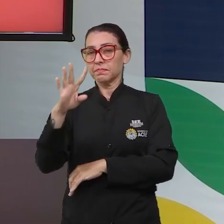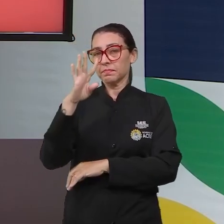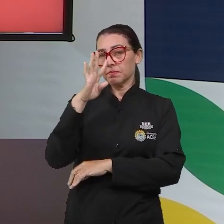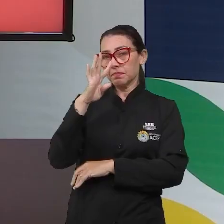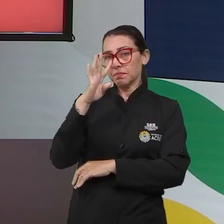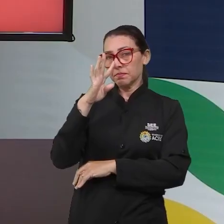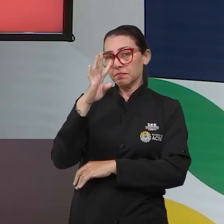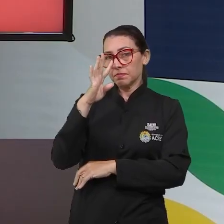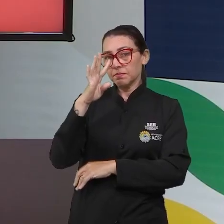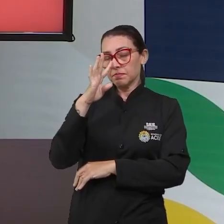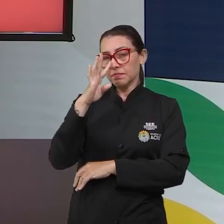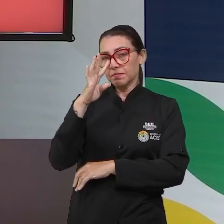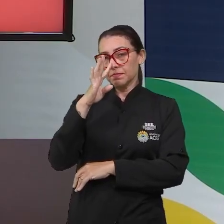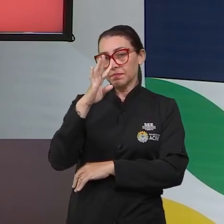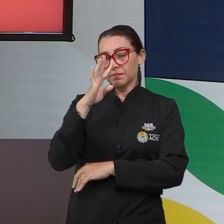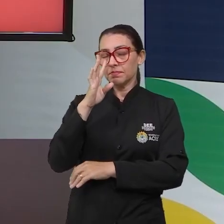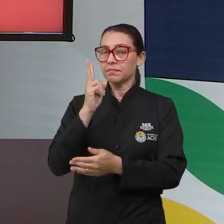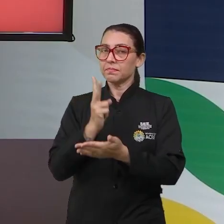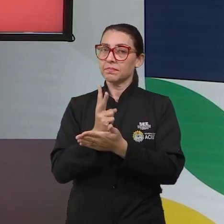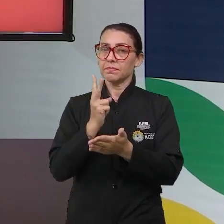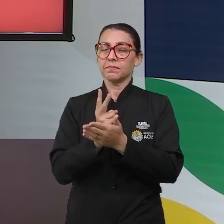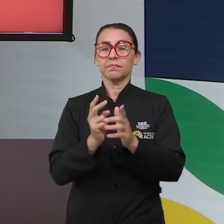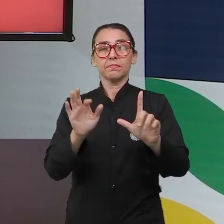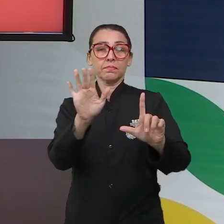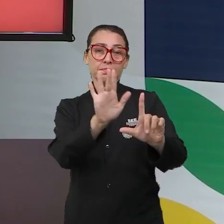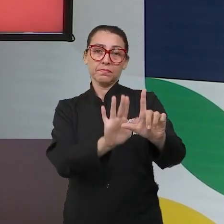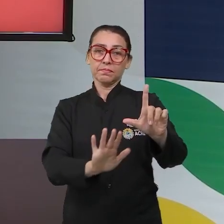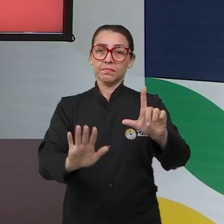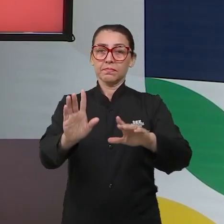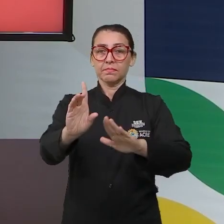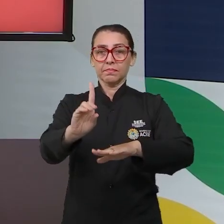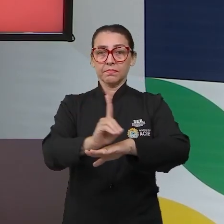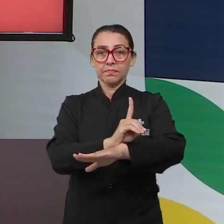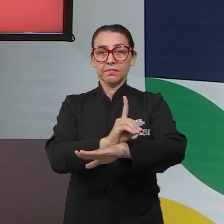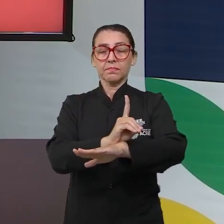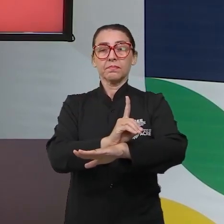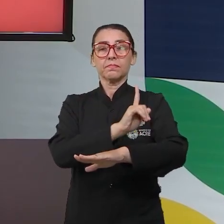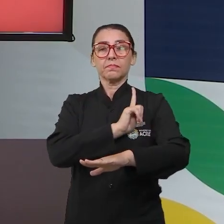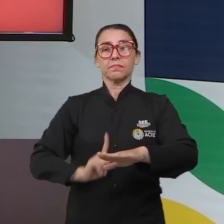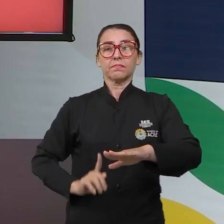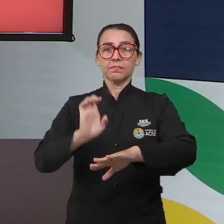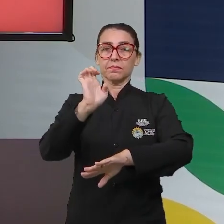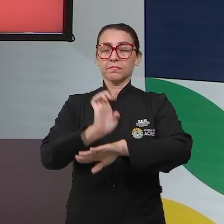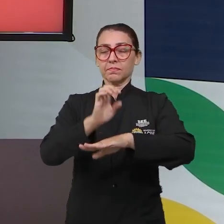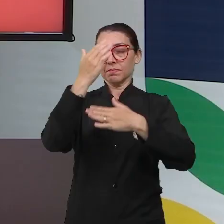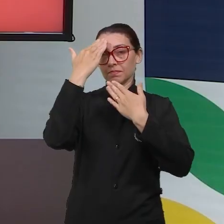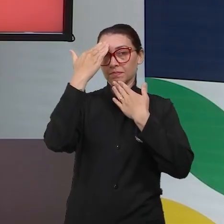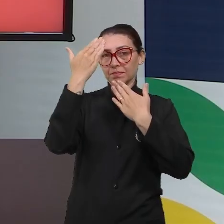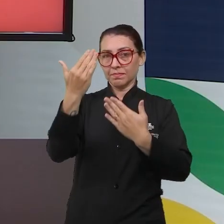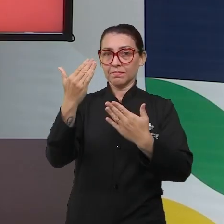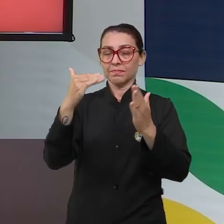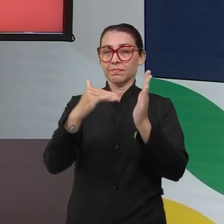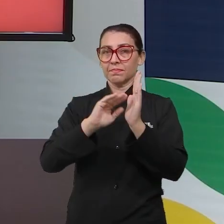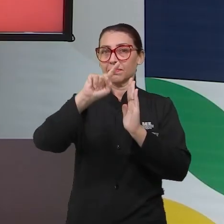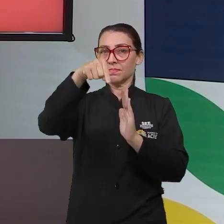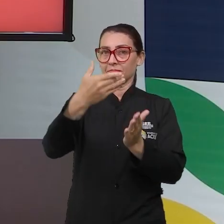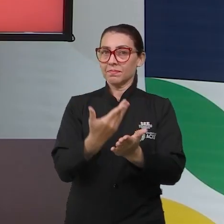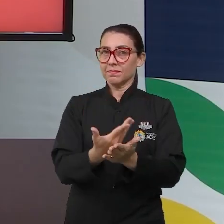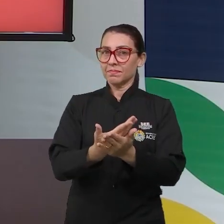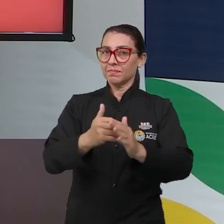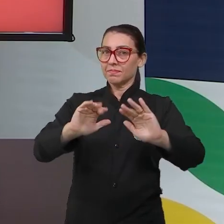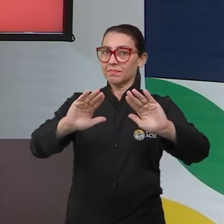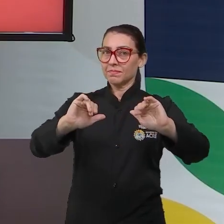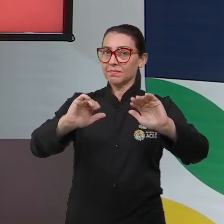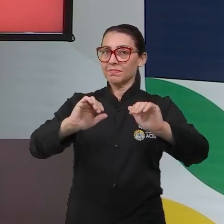assiste e que nos acompanha sempre nas plataformas digitais aqui do Governo do Estado. Muito obrigada e até a próxima.